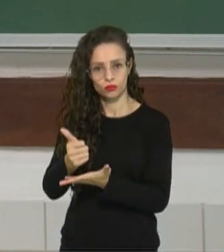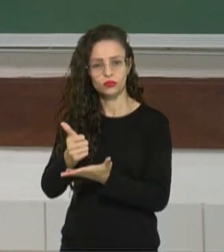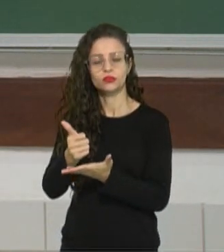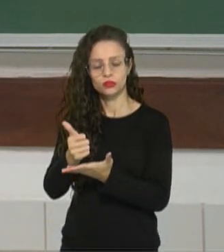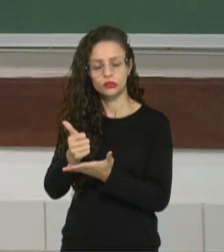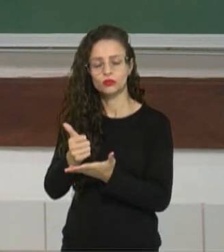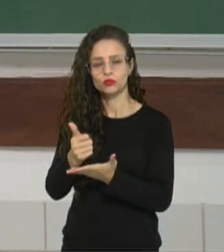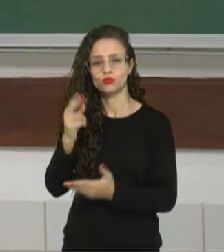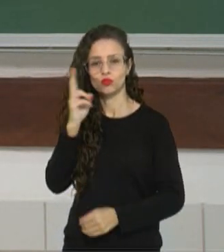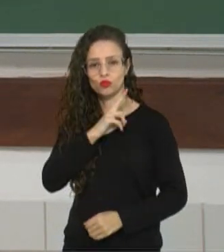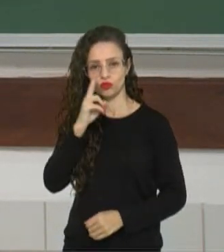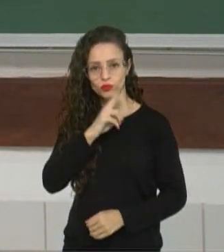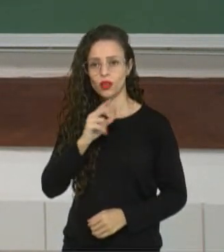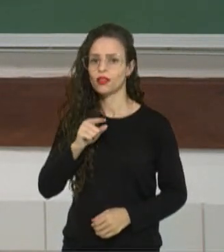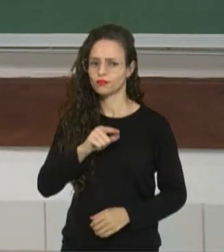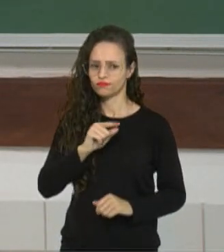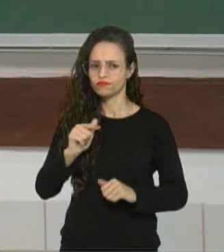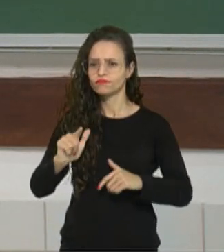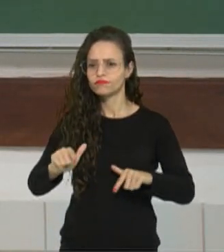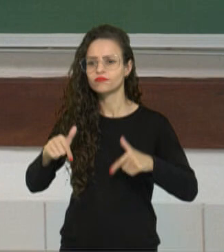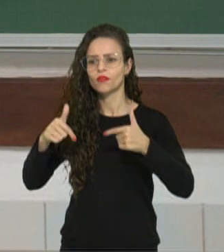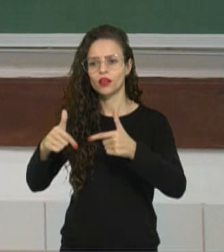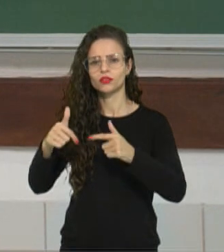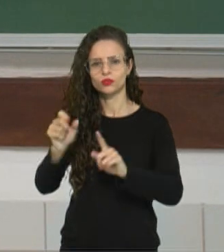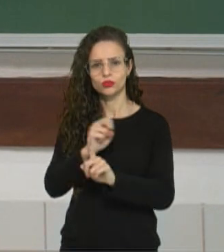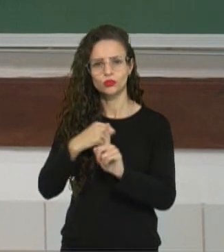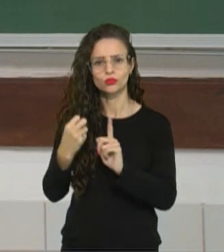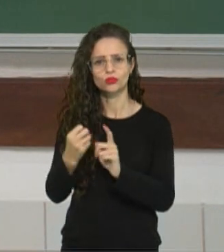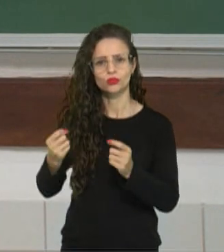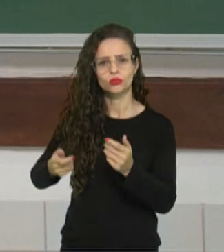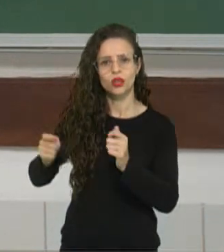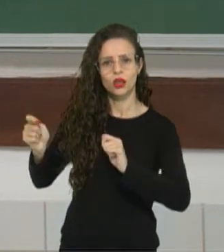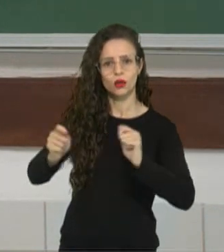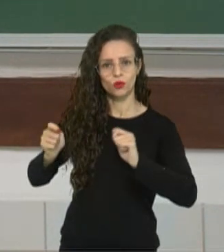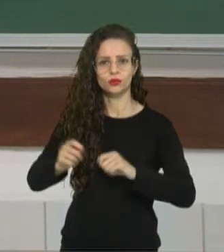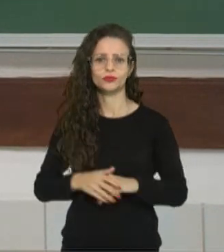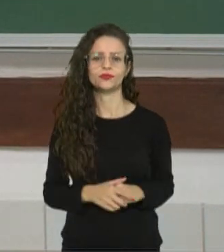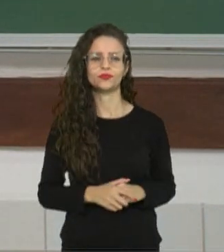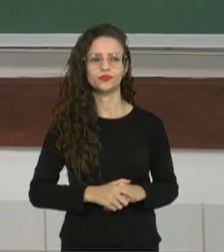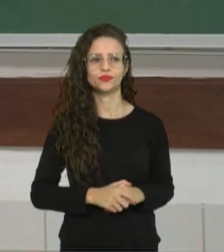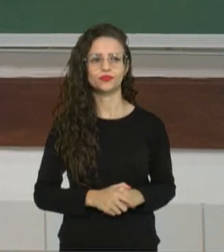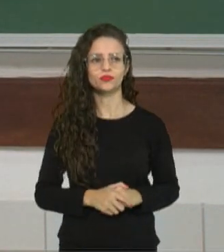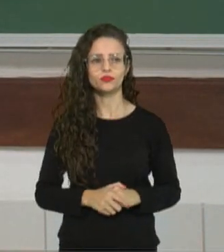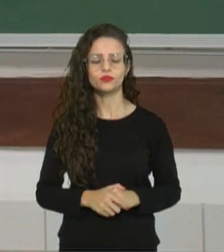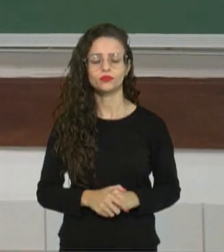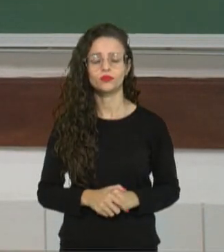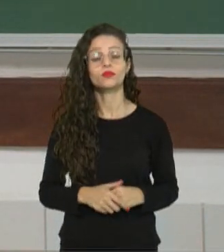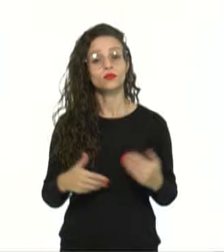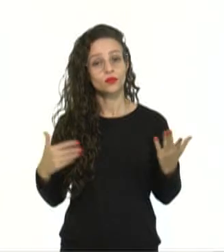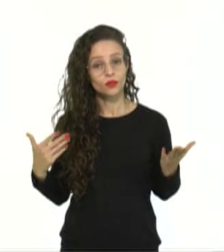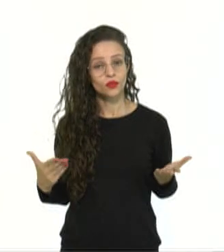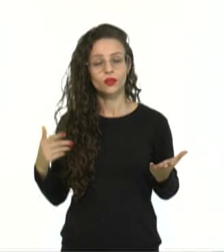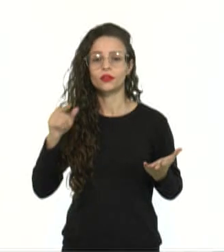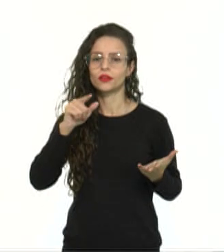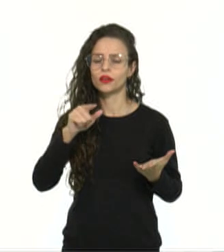do seu papel, mas ele continua agindo na vida social como um regulador. Então, esse efeito da expansão no